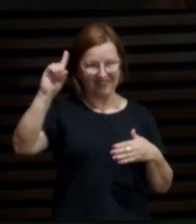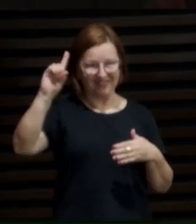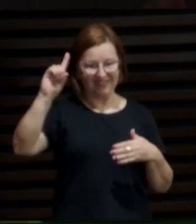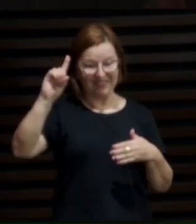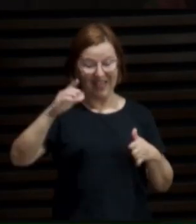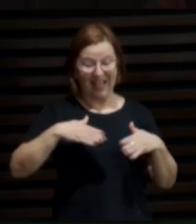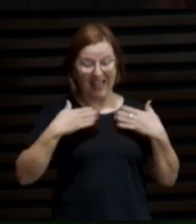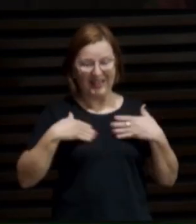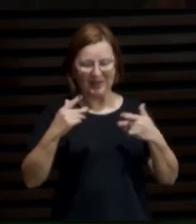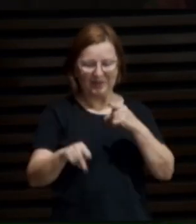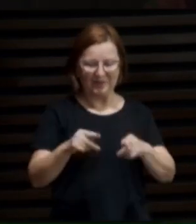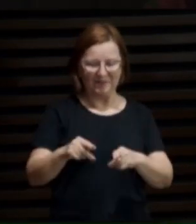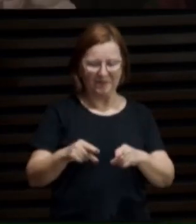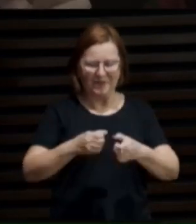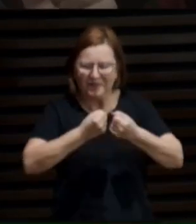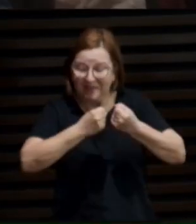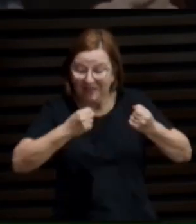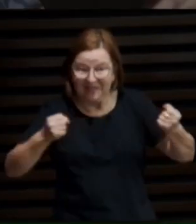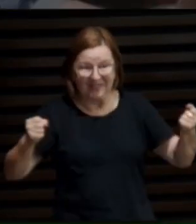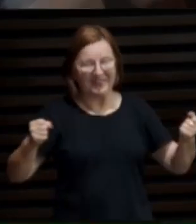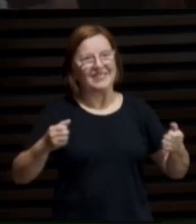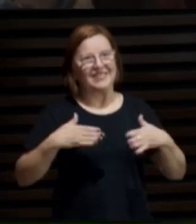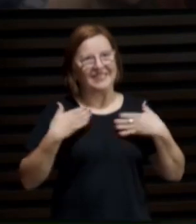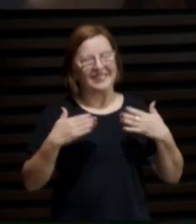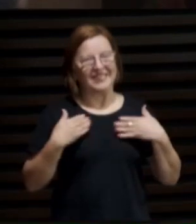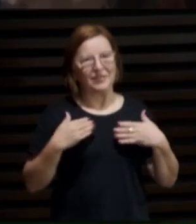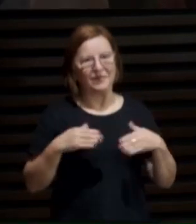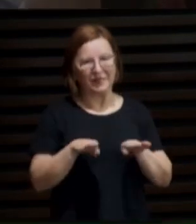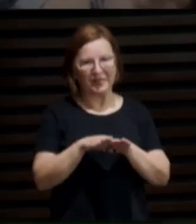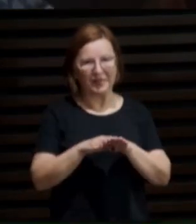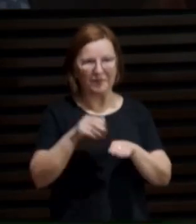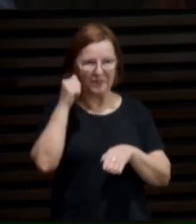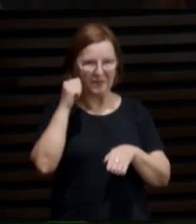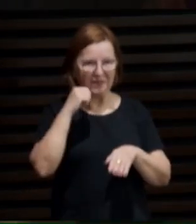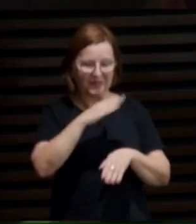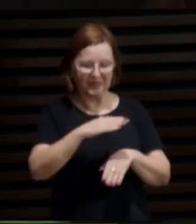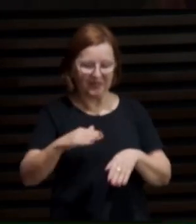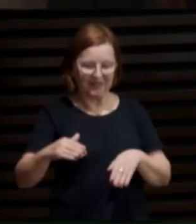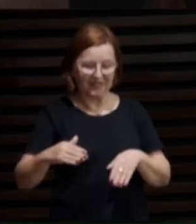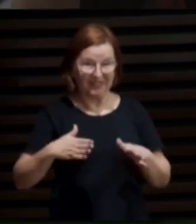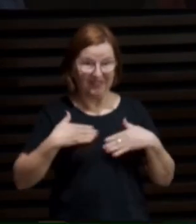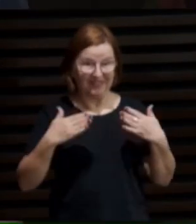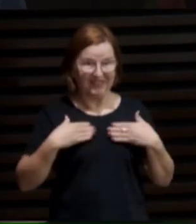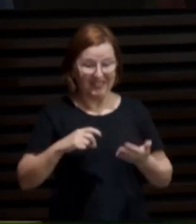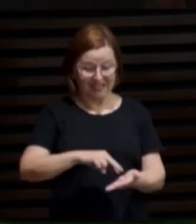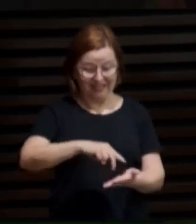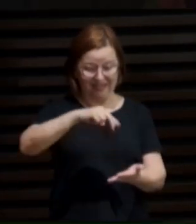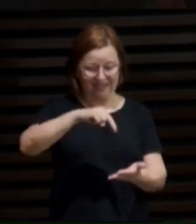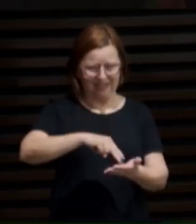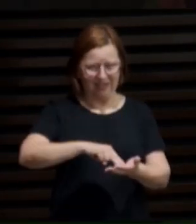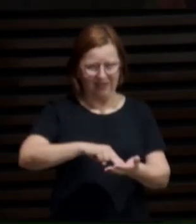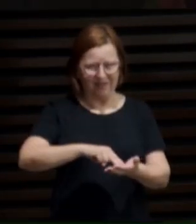alegrara com grande alegria. E também as mulheres, os meninos se alegraram, de modo que o júbilo era tão